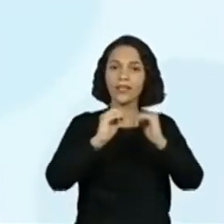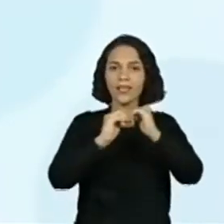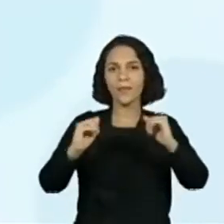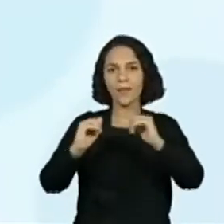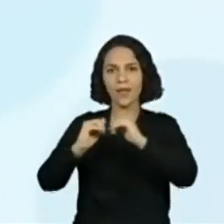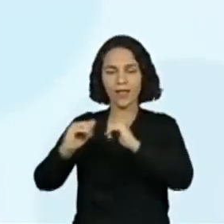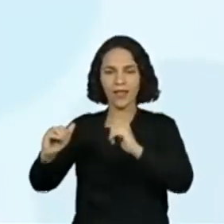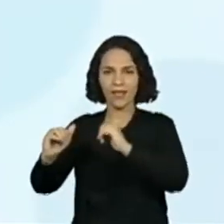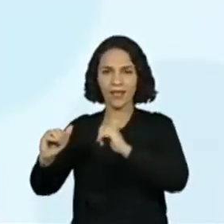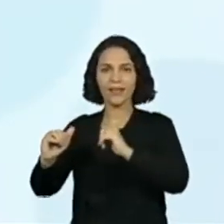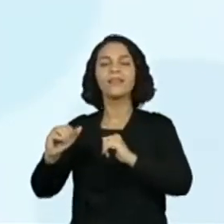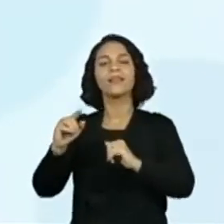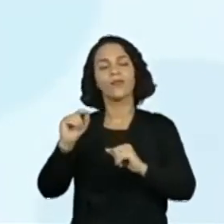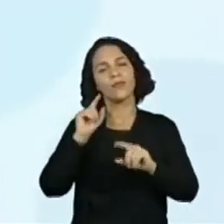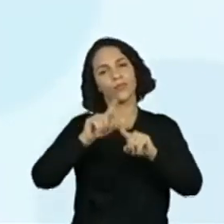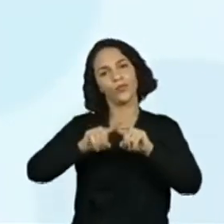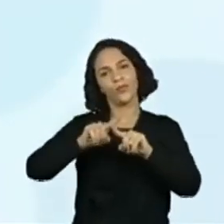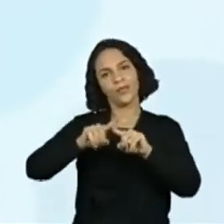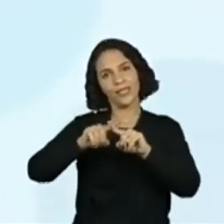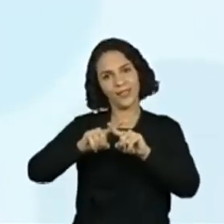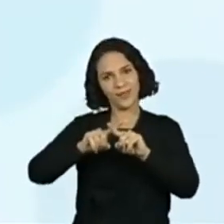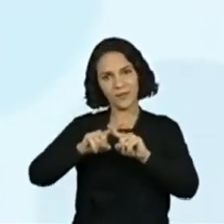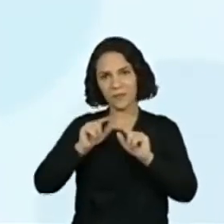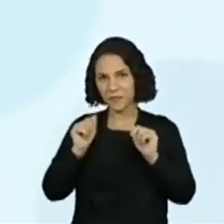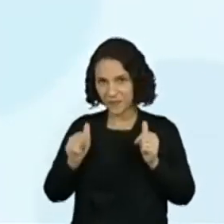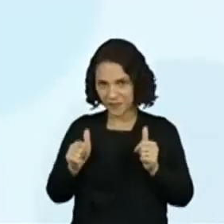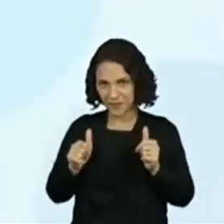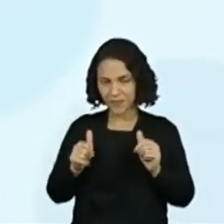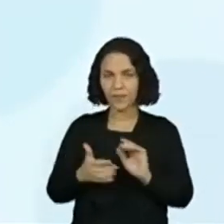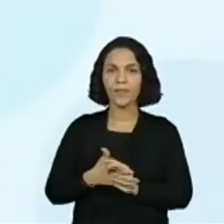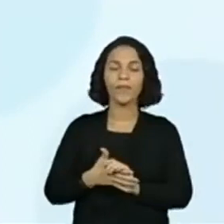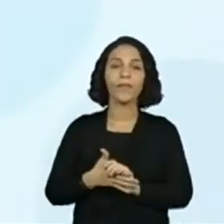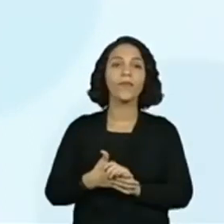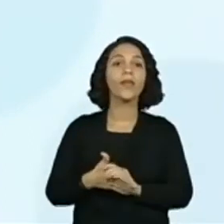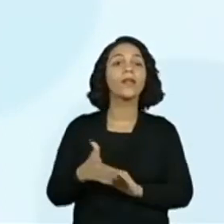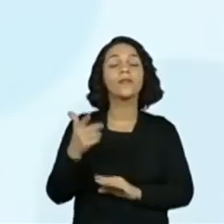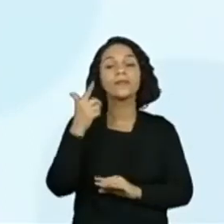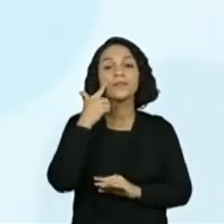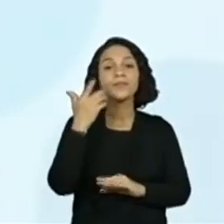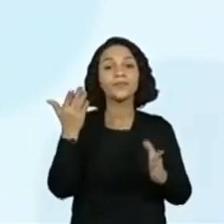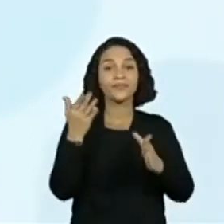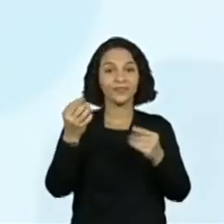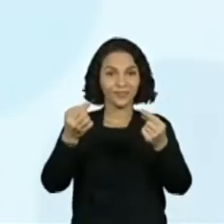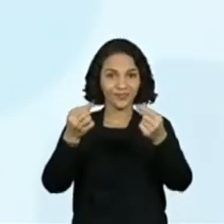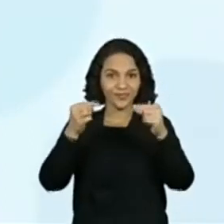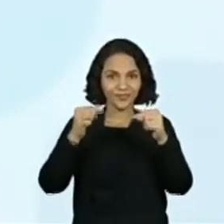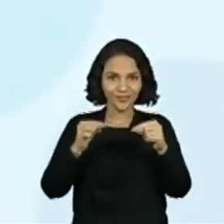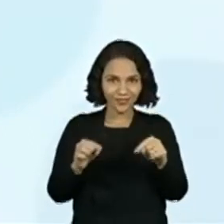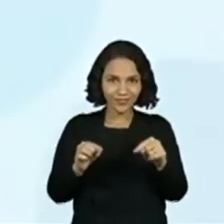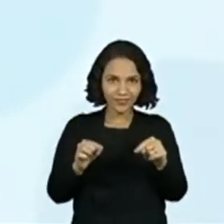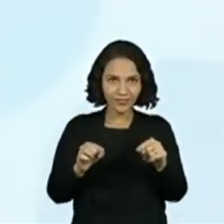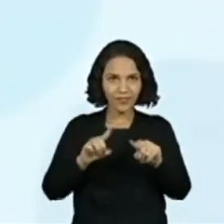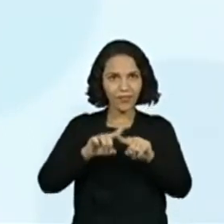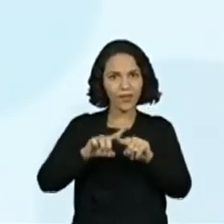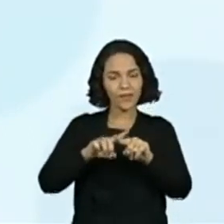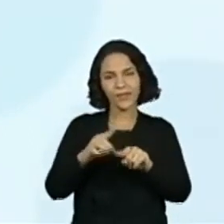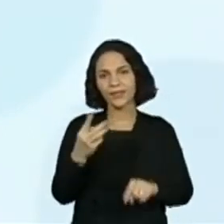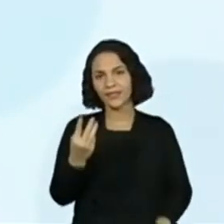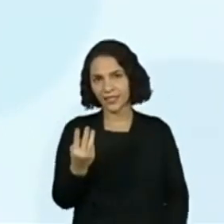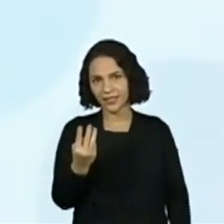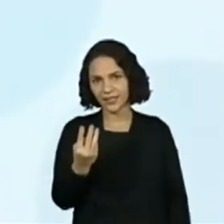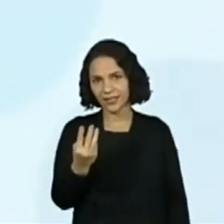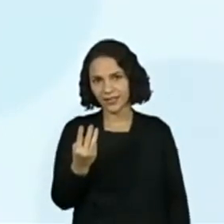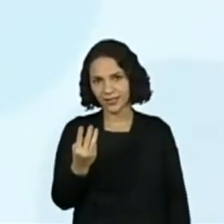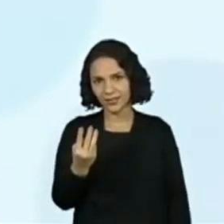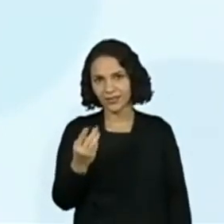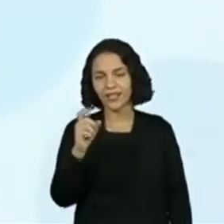decompondo, então, para fazer aí a multiplicação, não é? Isso. E aí posso, devo agora multiplicar o 3 também pelas unidades, porque